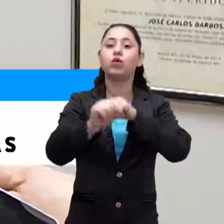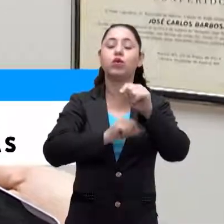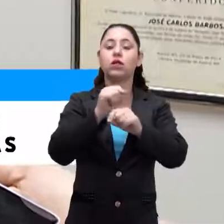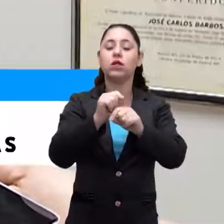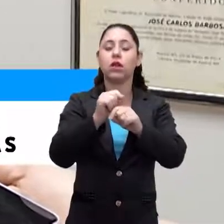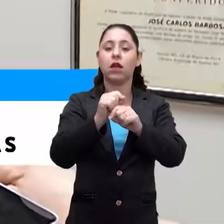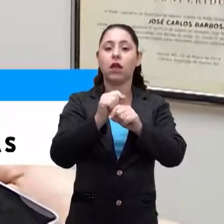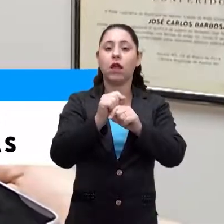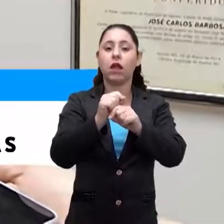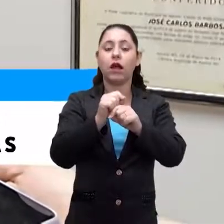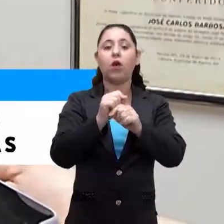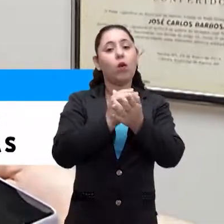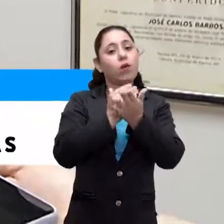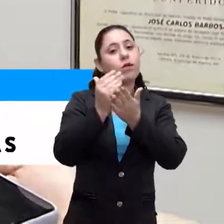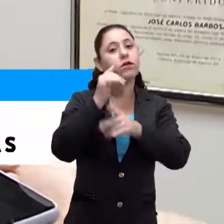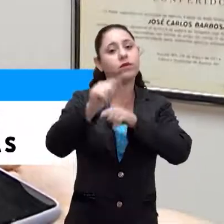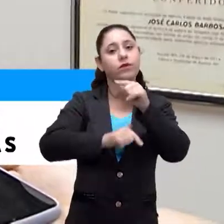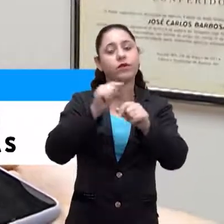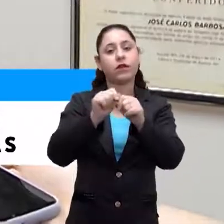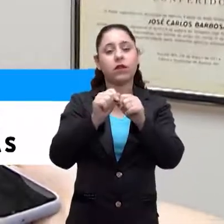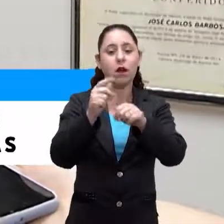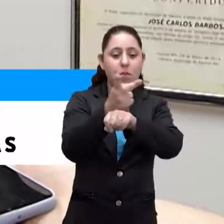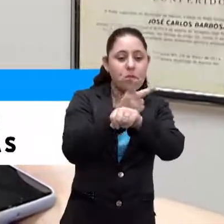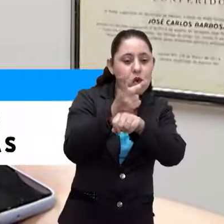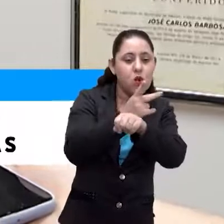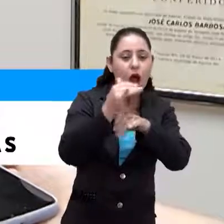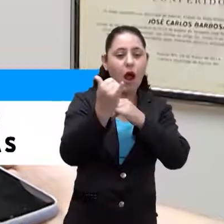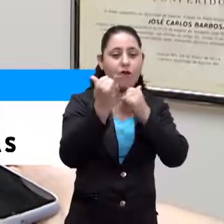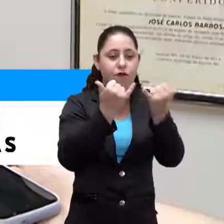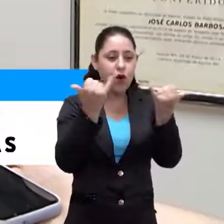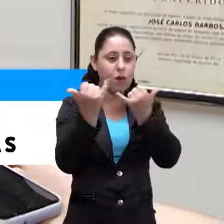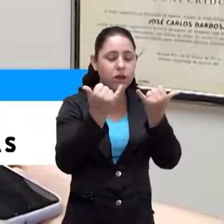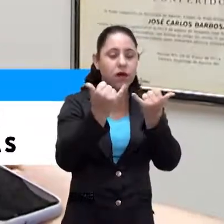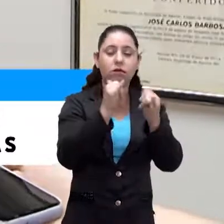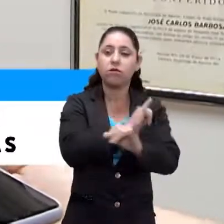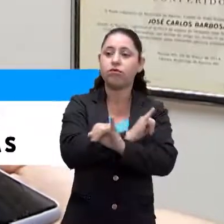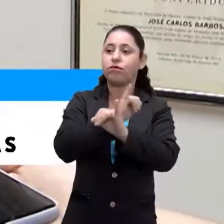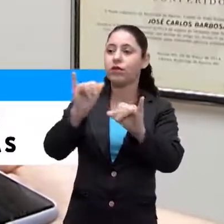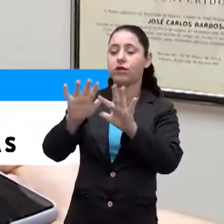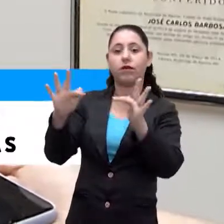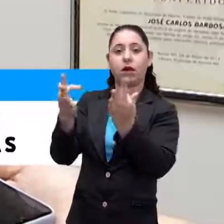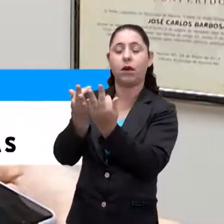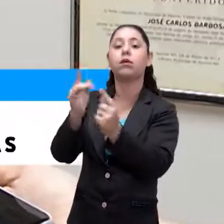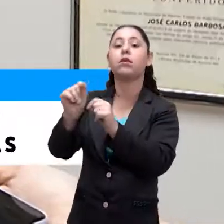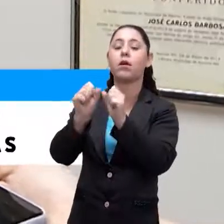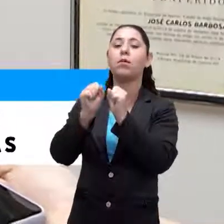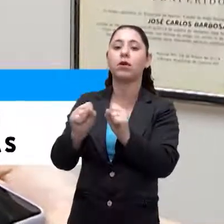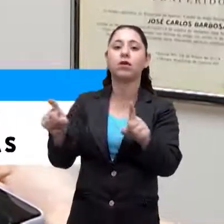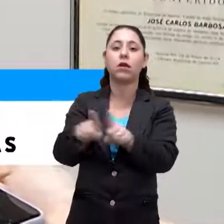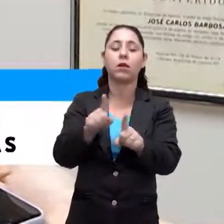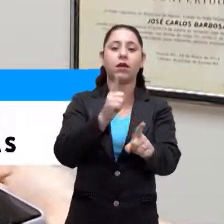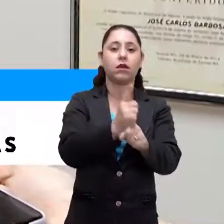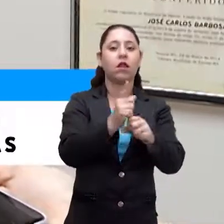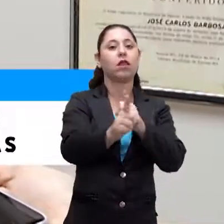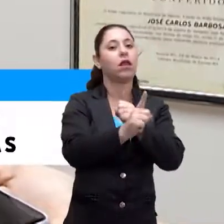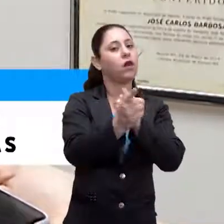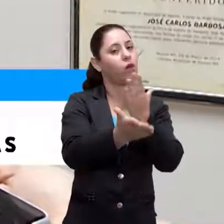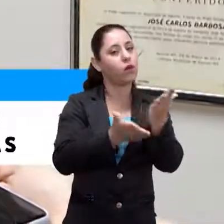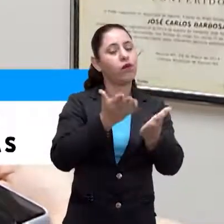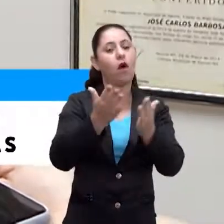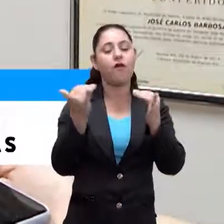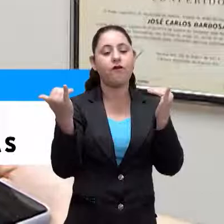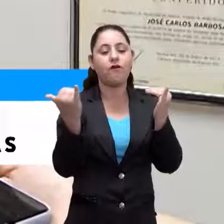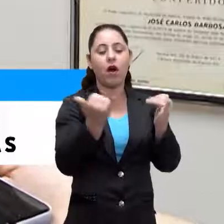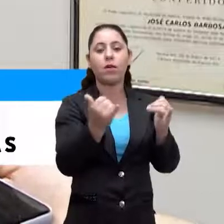já entra em atuação, fazendo a busca ativa, identificando os familiares, exatamente para poder